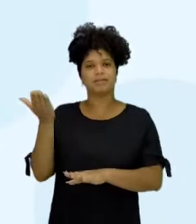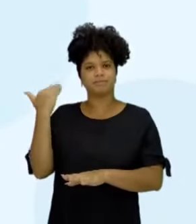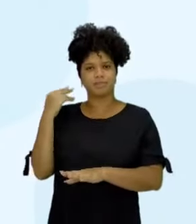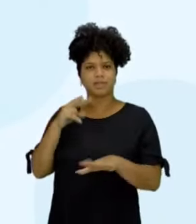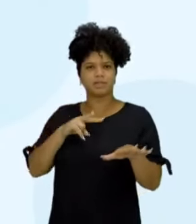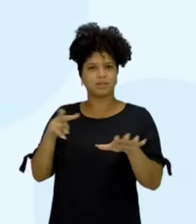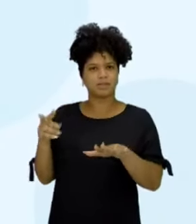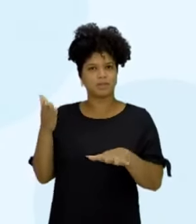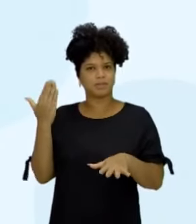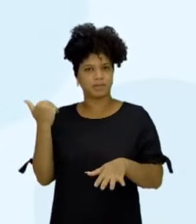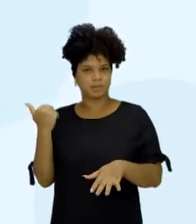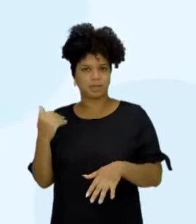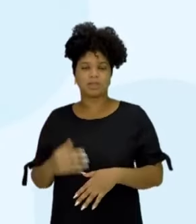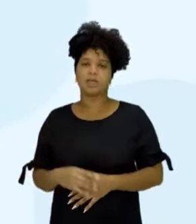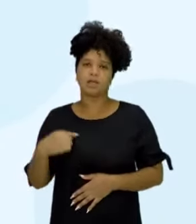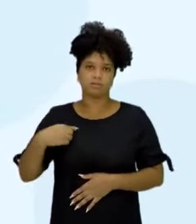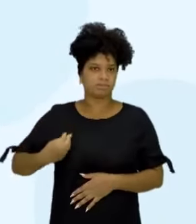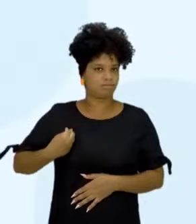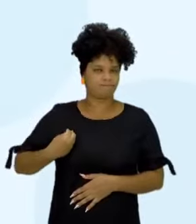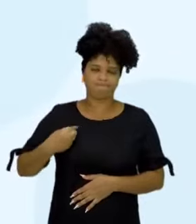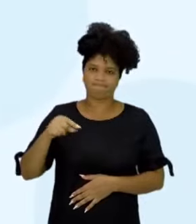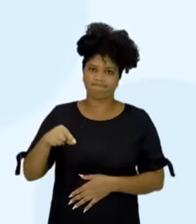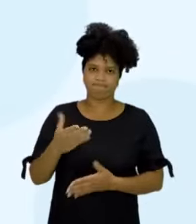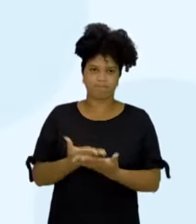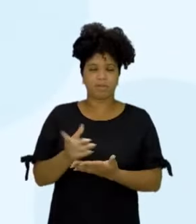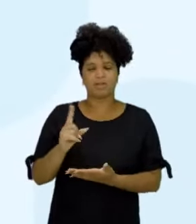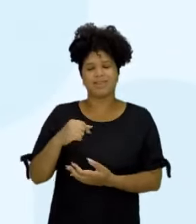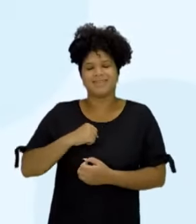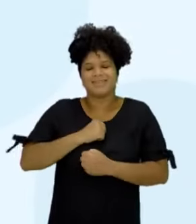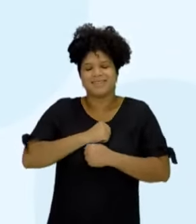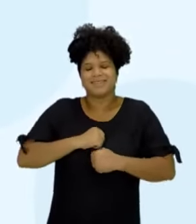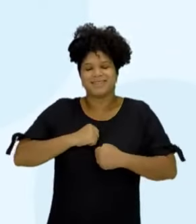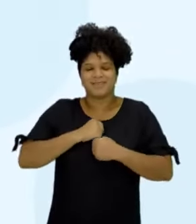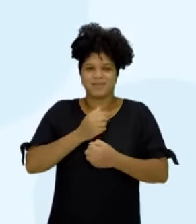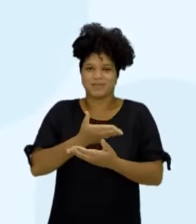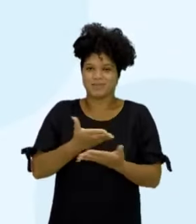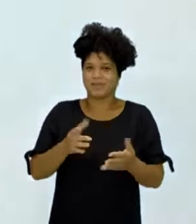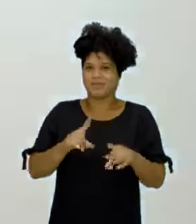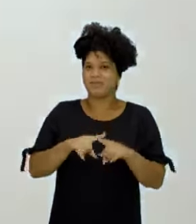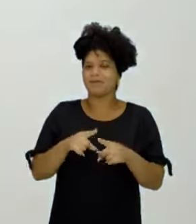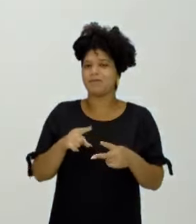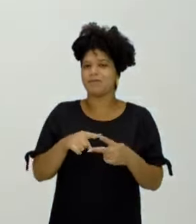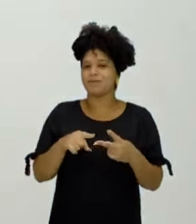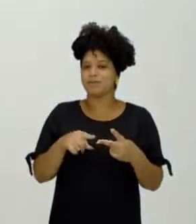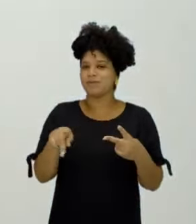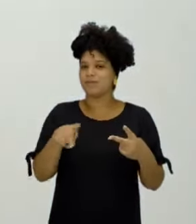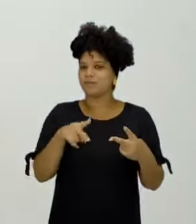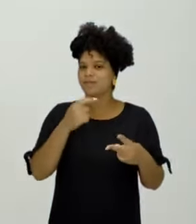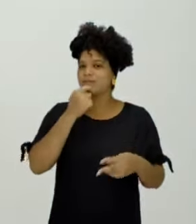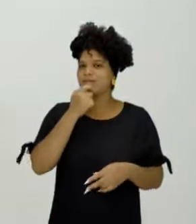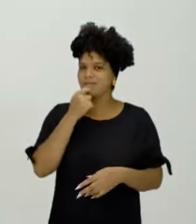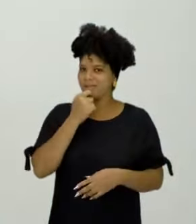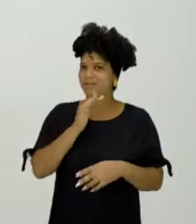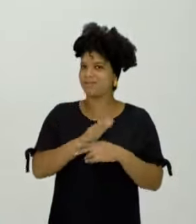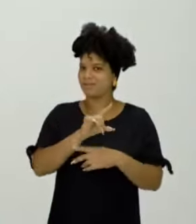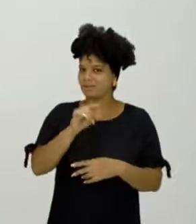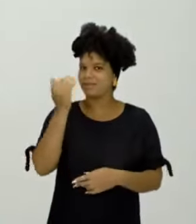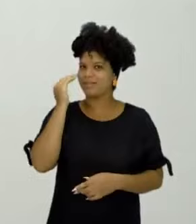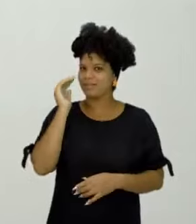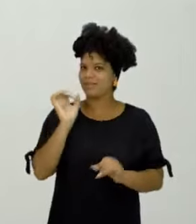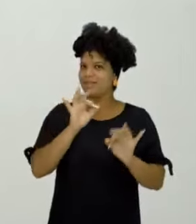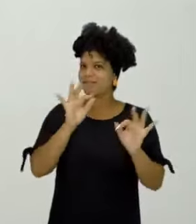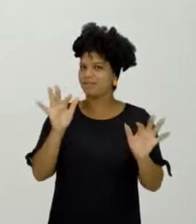semana passada, eu não pude estar aqui com vocês, senti saudade, né? Mas o Proed e o Projoão mandaram muito bem. We